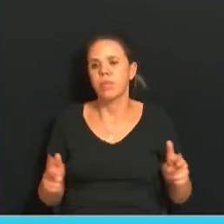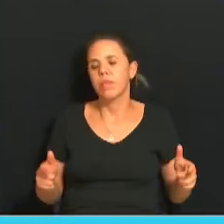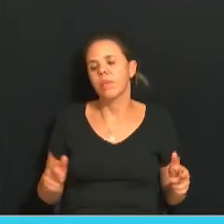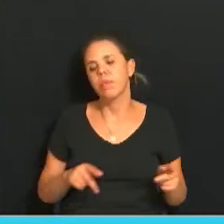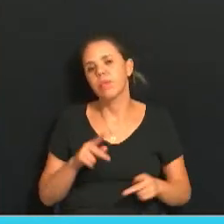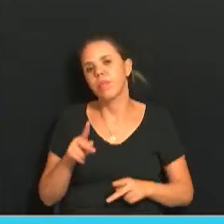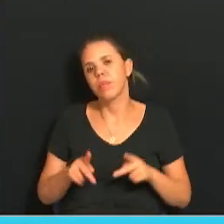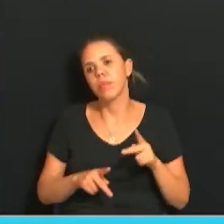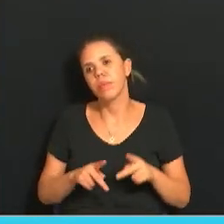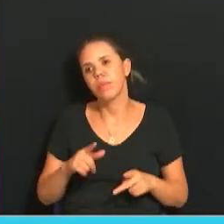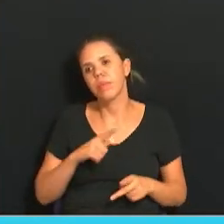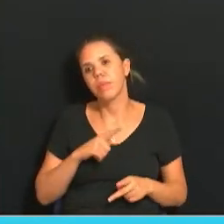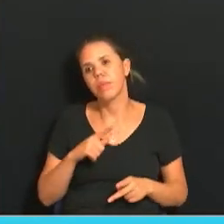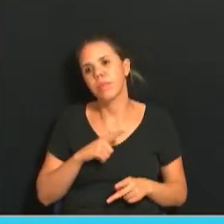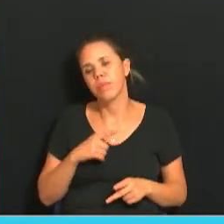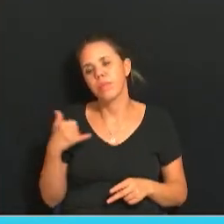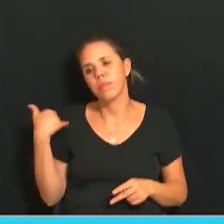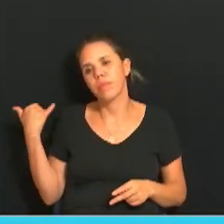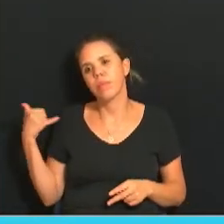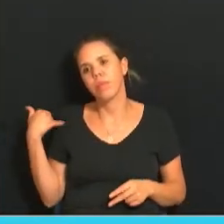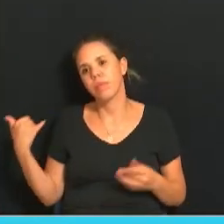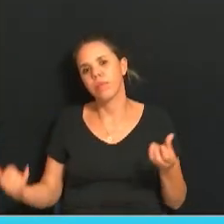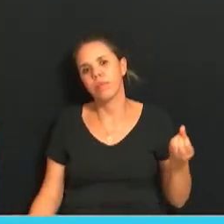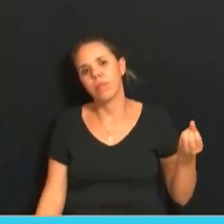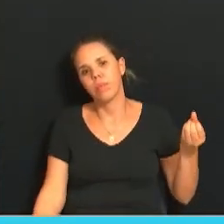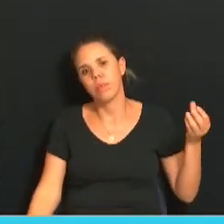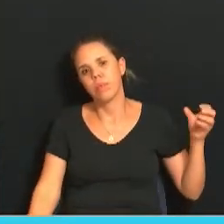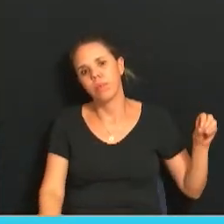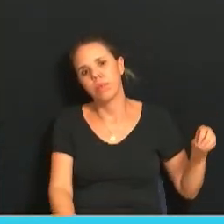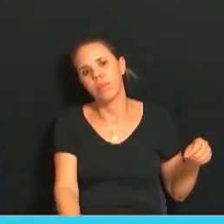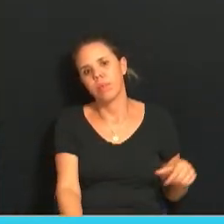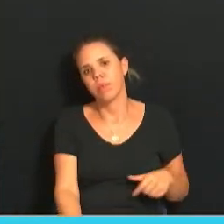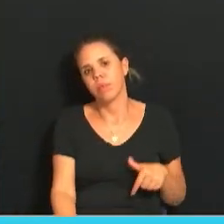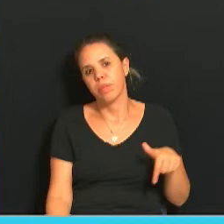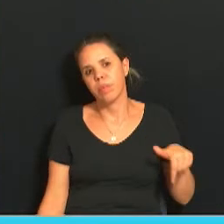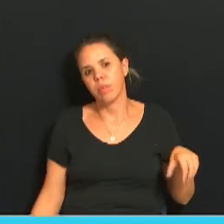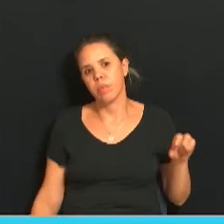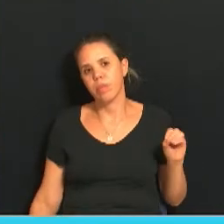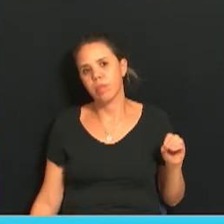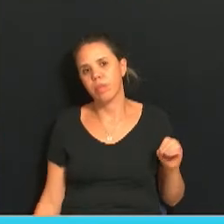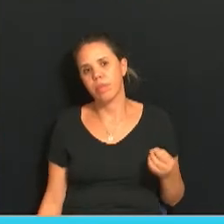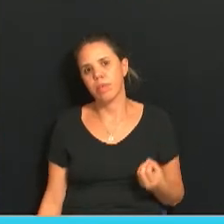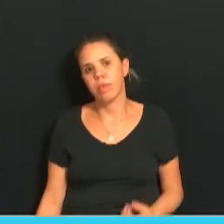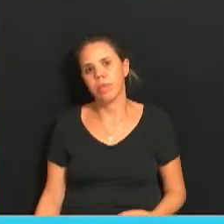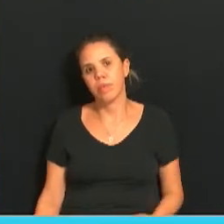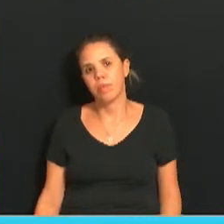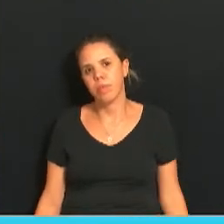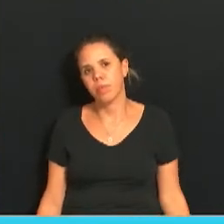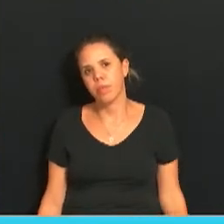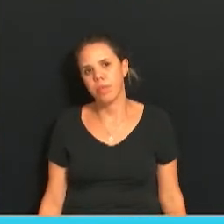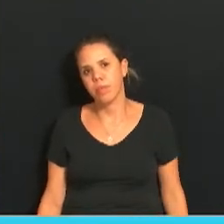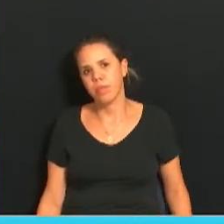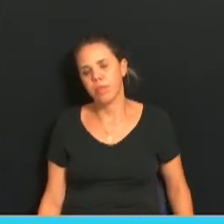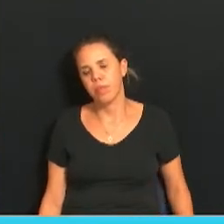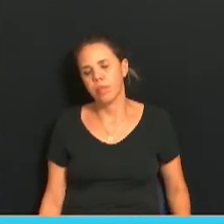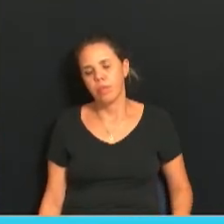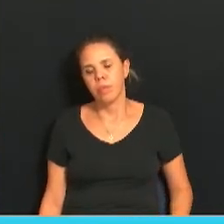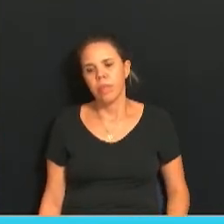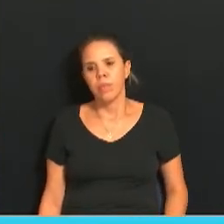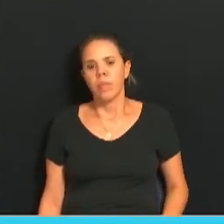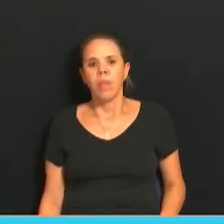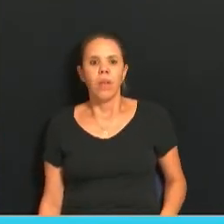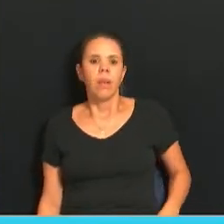pessoas tem a faixa etária entre 60 e 70 anos de idade. Tá? Então, essa é vamos